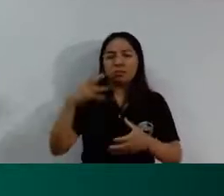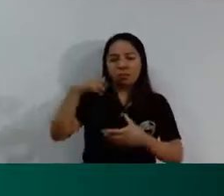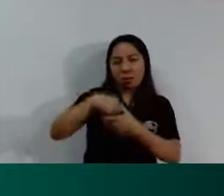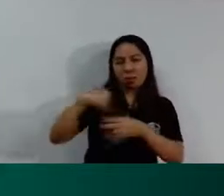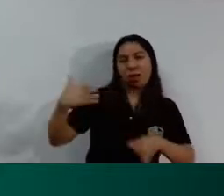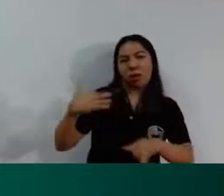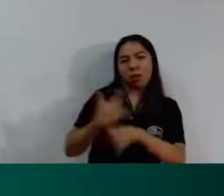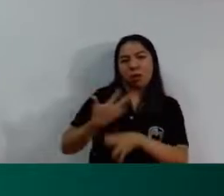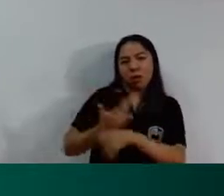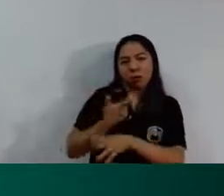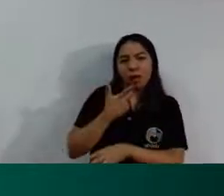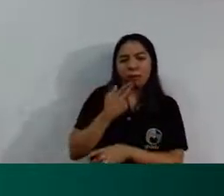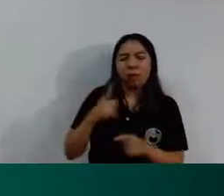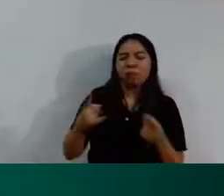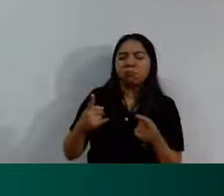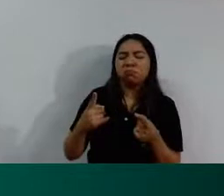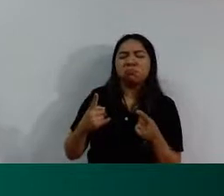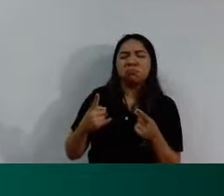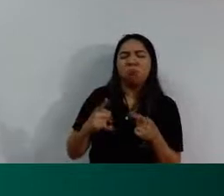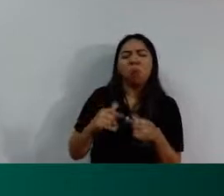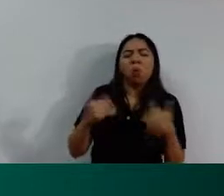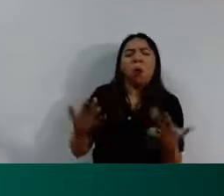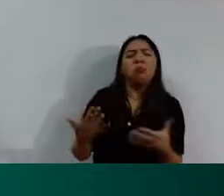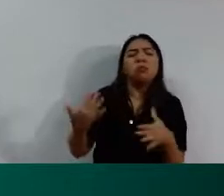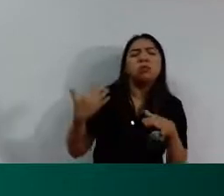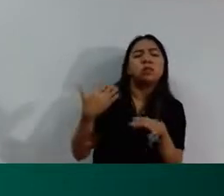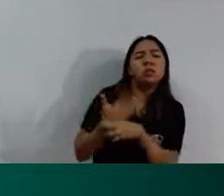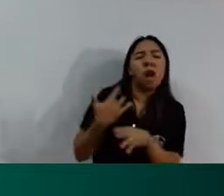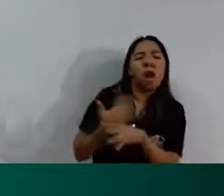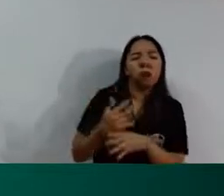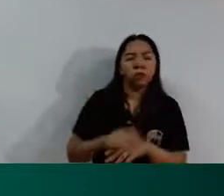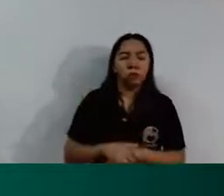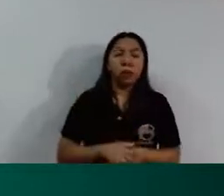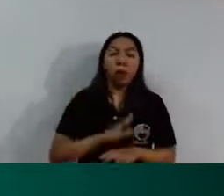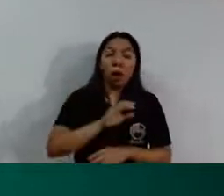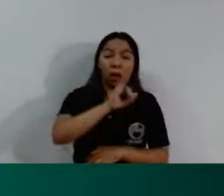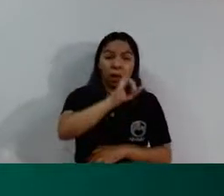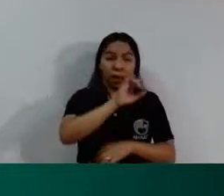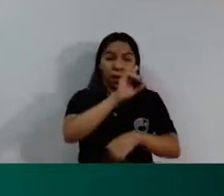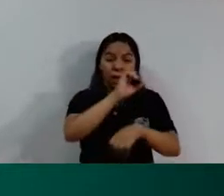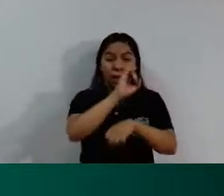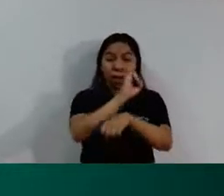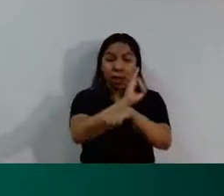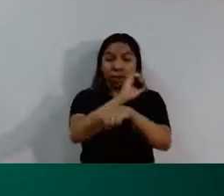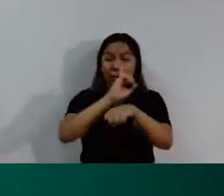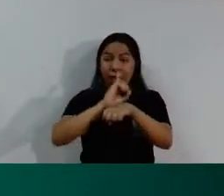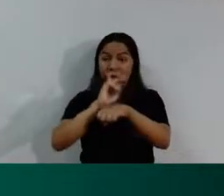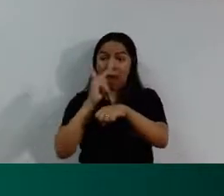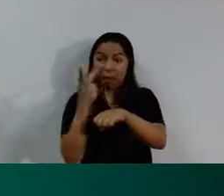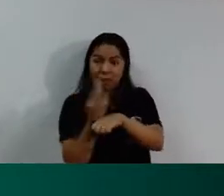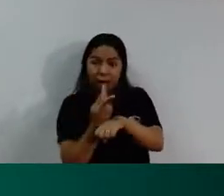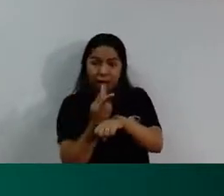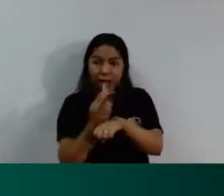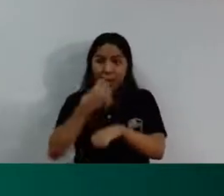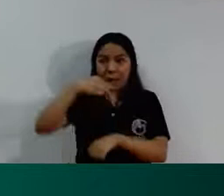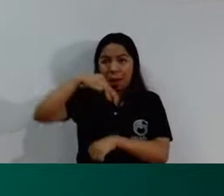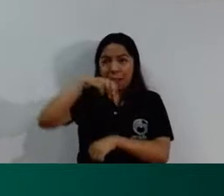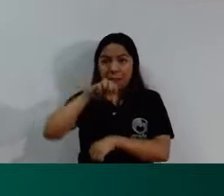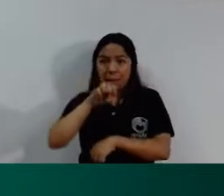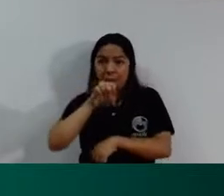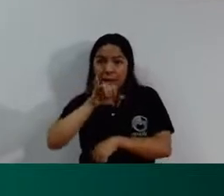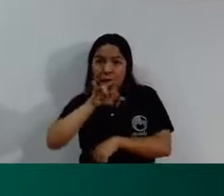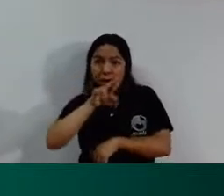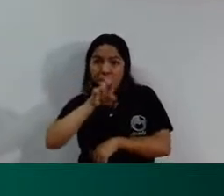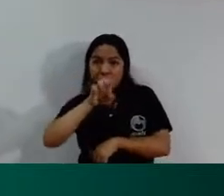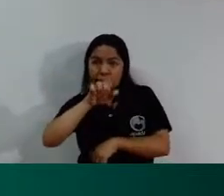é essa não é a gente tem que conhecer um pouco da nossa cidade é uma cidade que o IDH do Meireles é o DH da Noruega é o